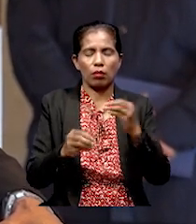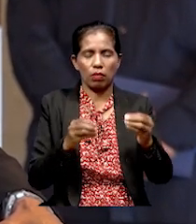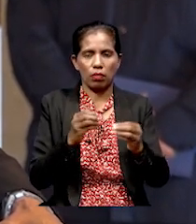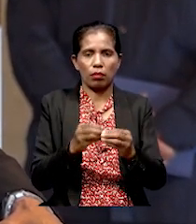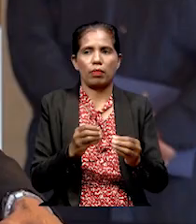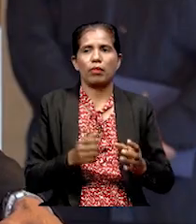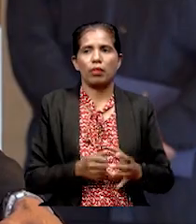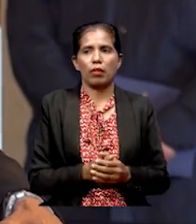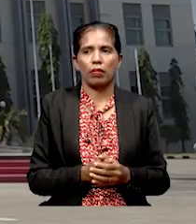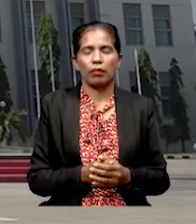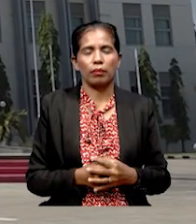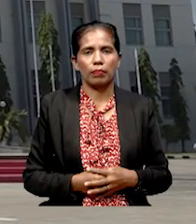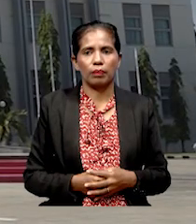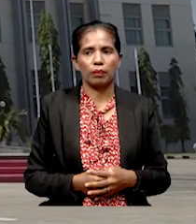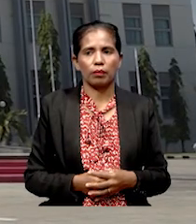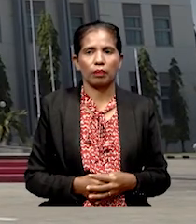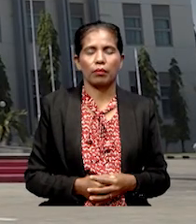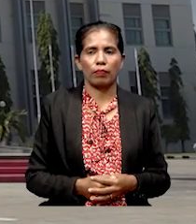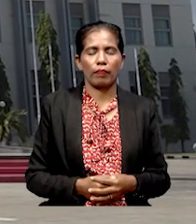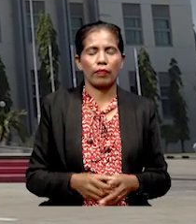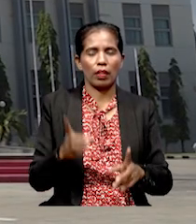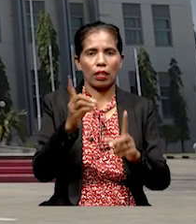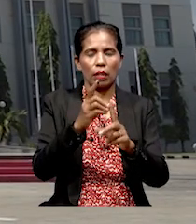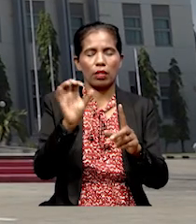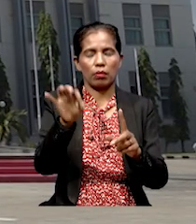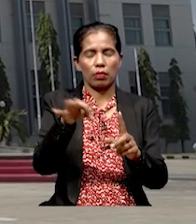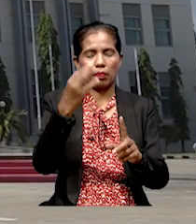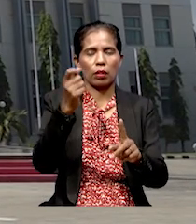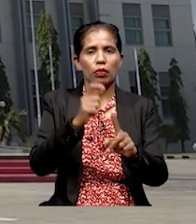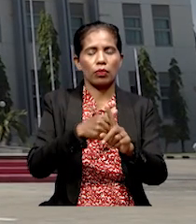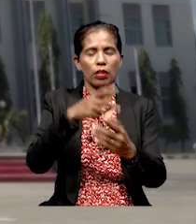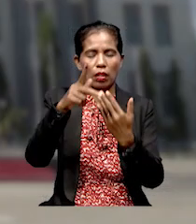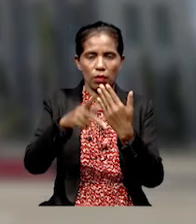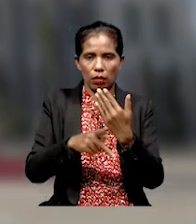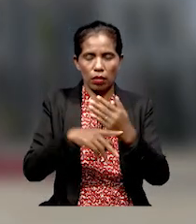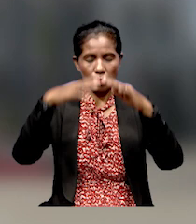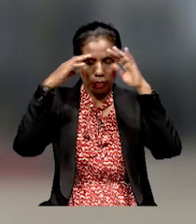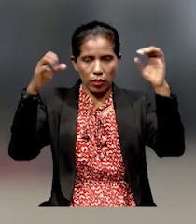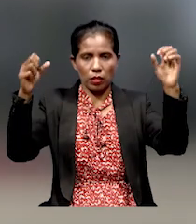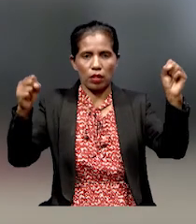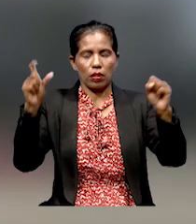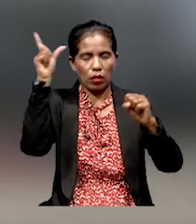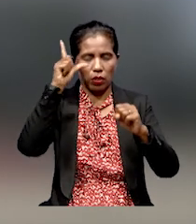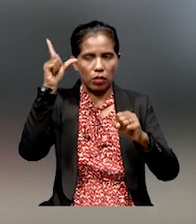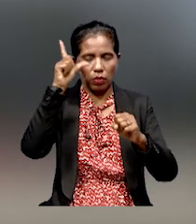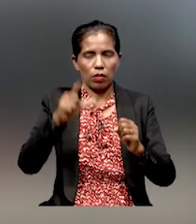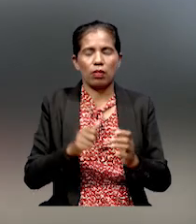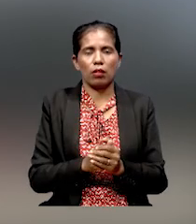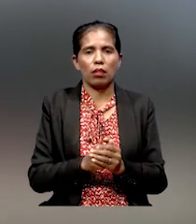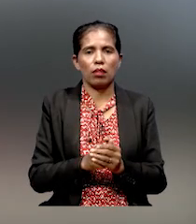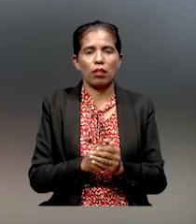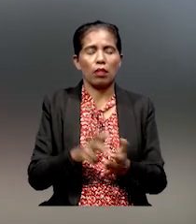aumentar o preço, ser. E a Lourdes Anulo recensia fula na abril, né? Presidente da República Francisco Guterres